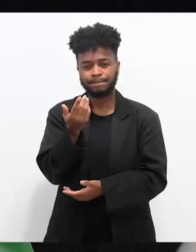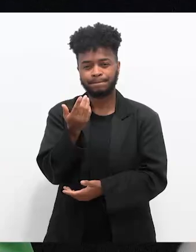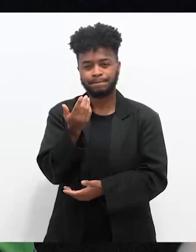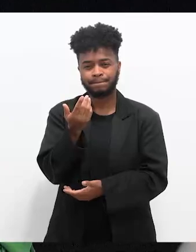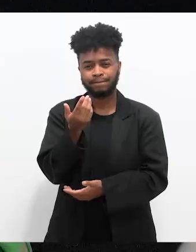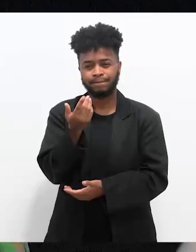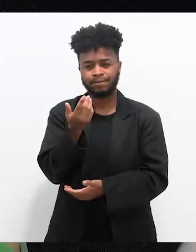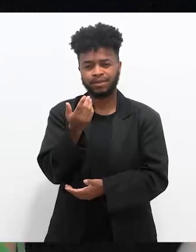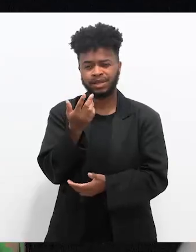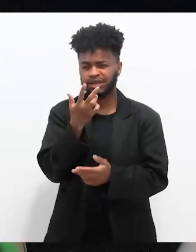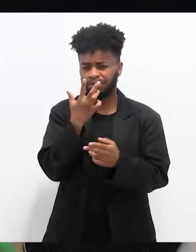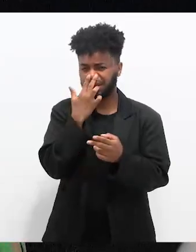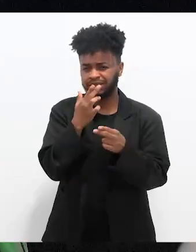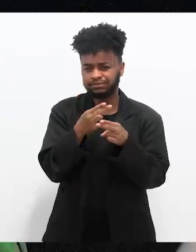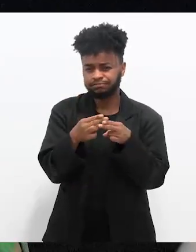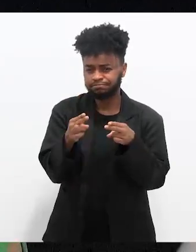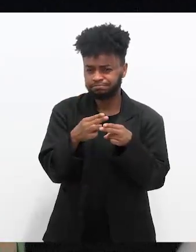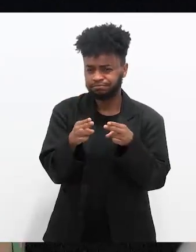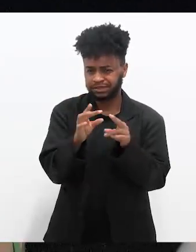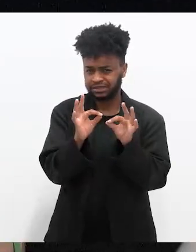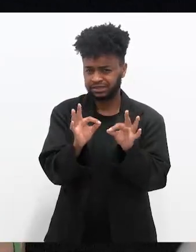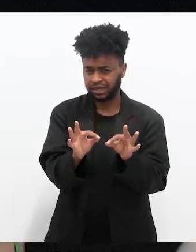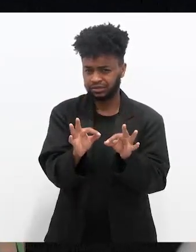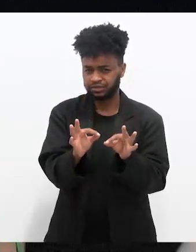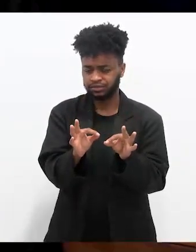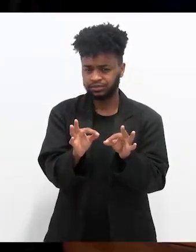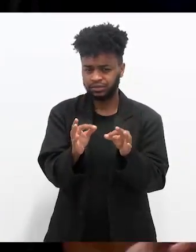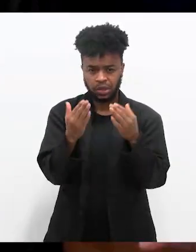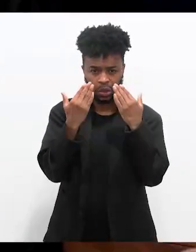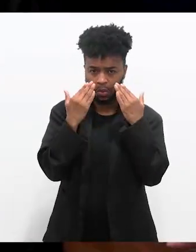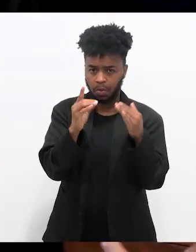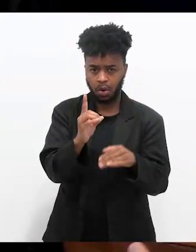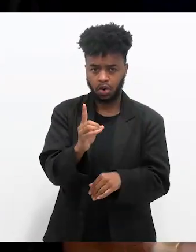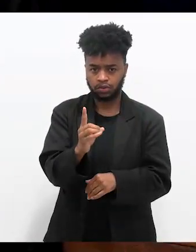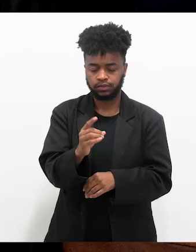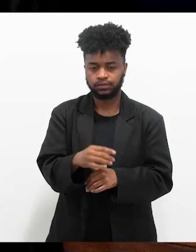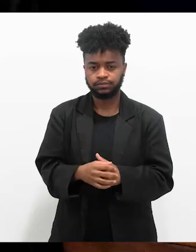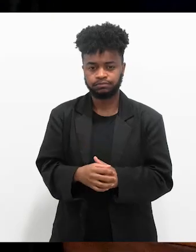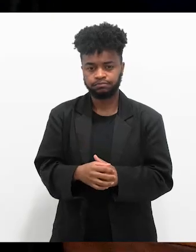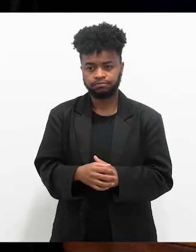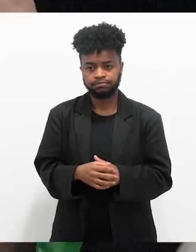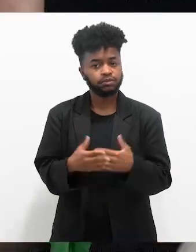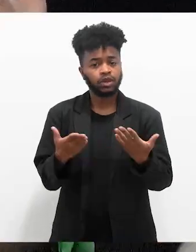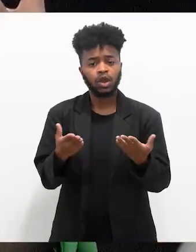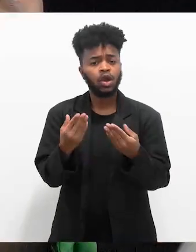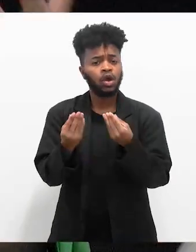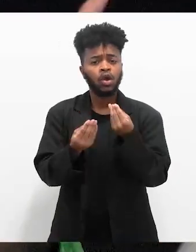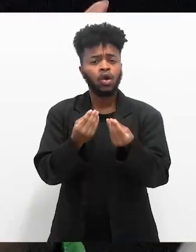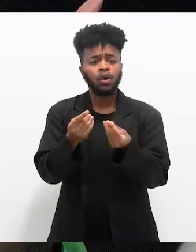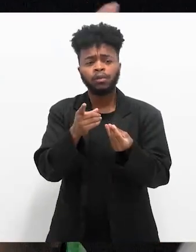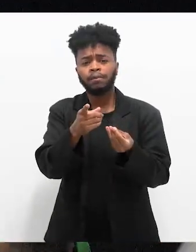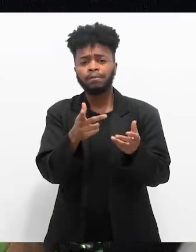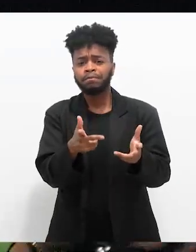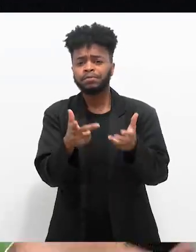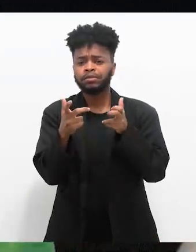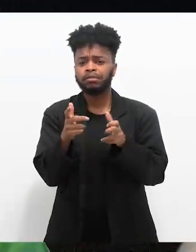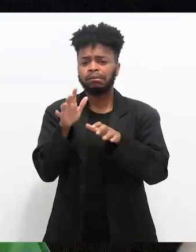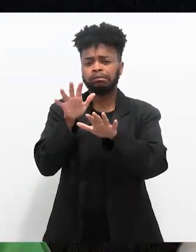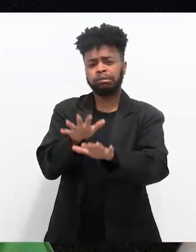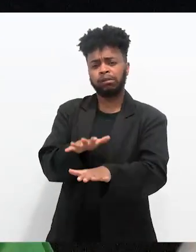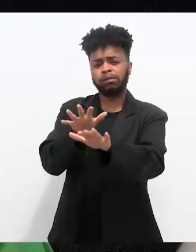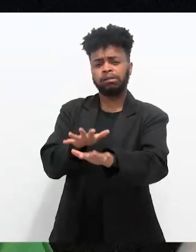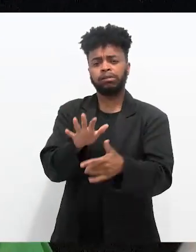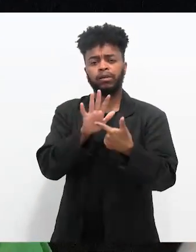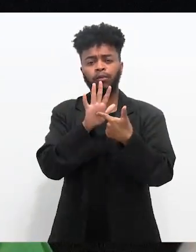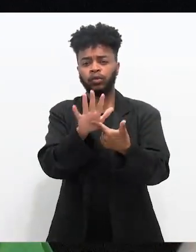muito discreto, uma prática discreta, né? Sim. Como é ver essa prática na avenida?